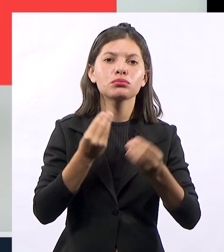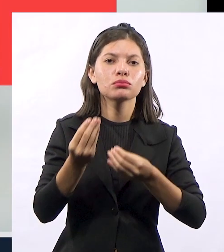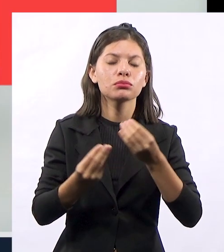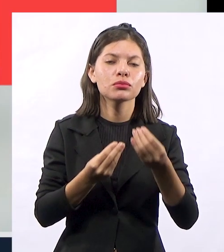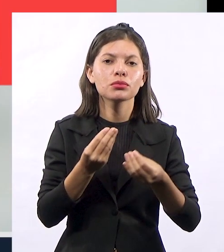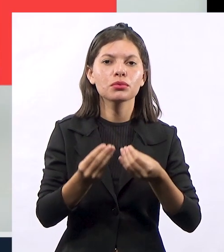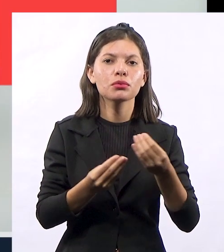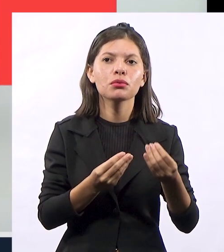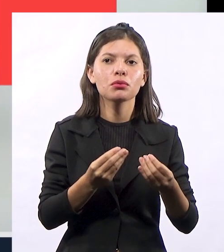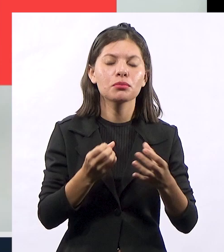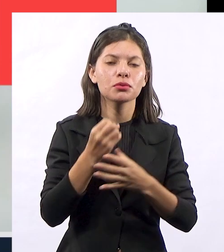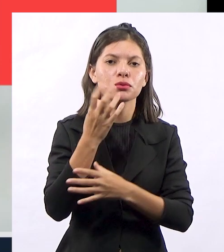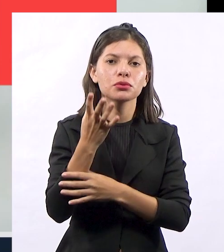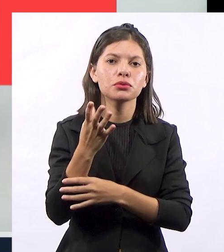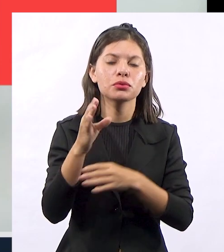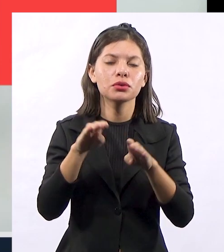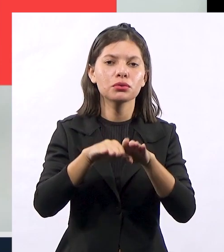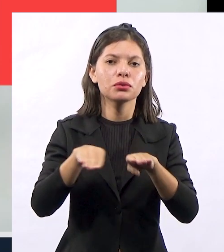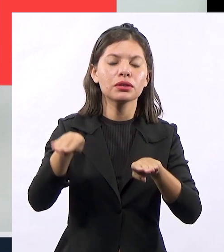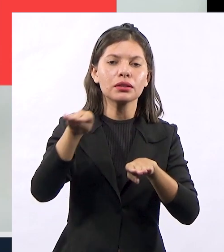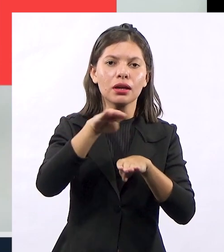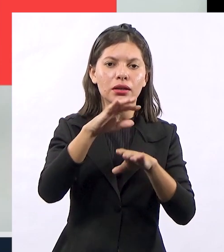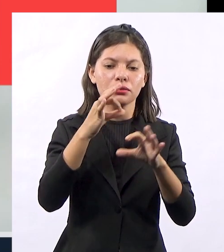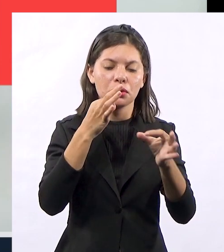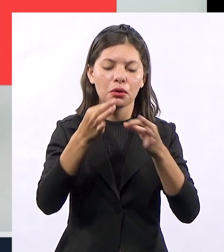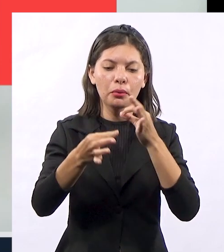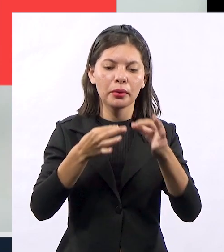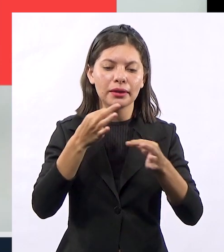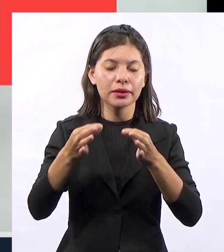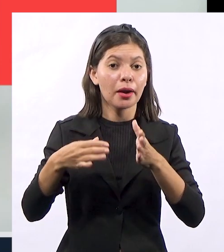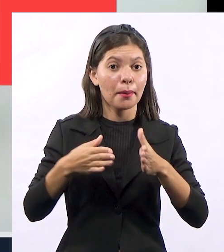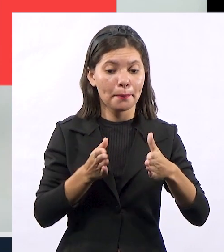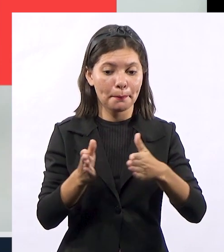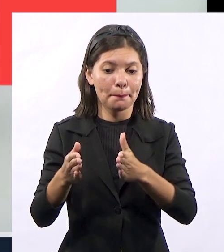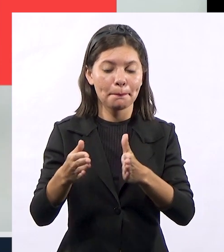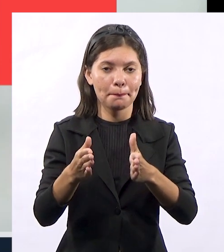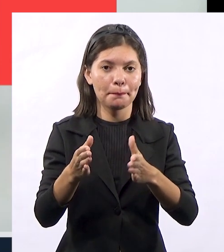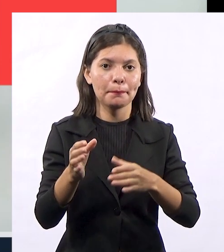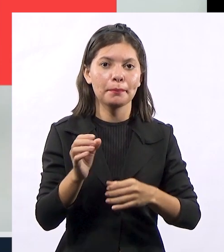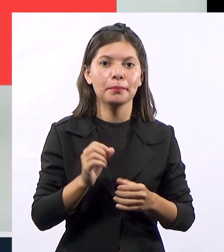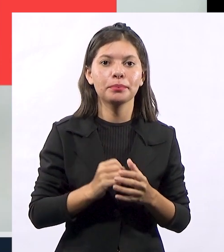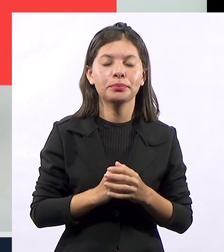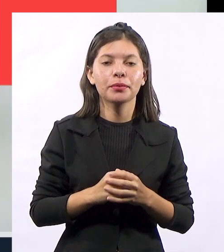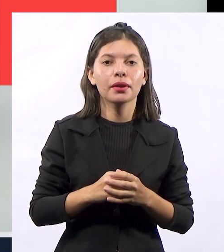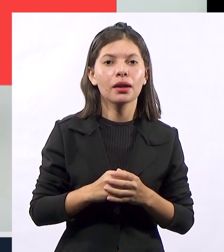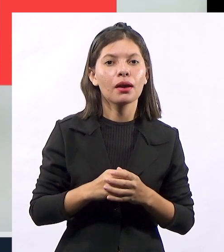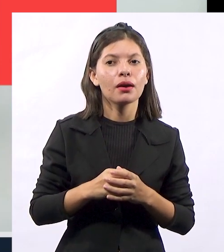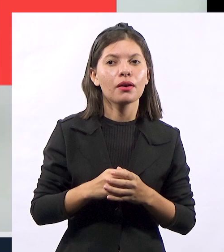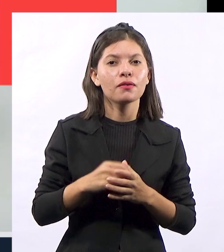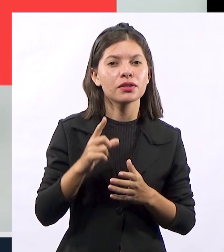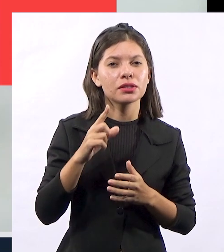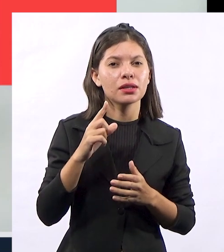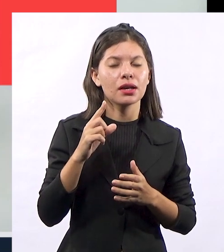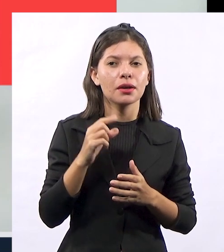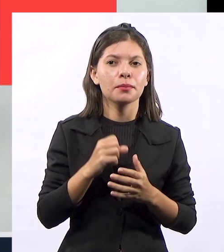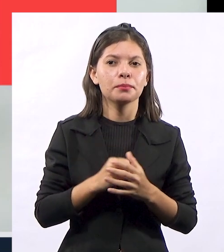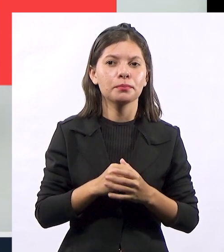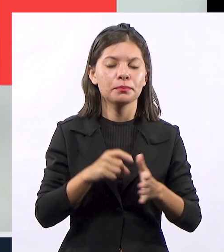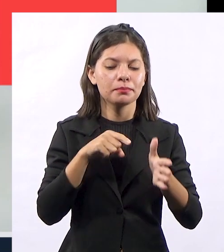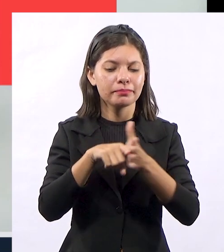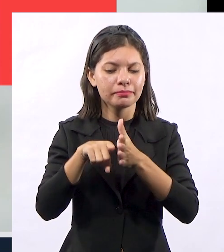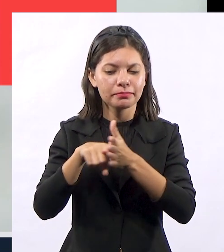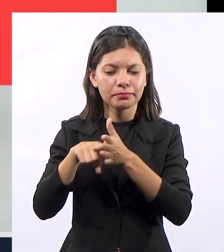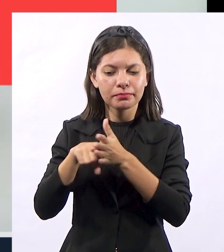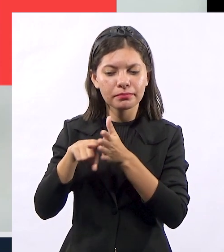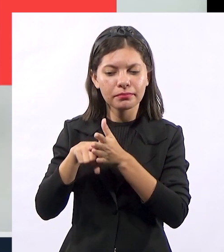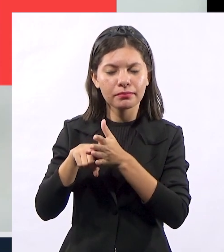argumento? A gente tem alguns caminhos, tá? Um deles é você pesquisar as fontes para um bom